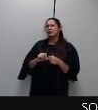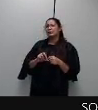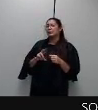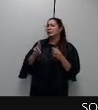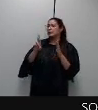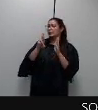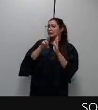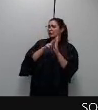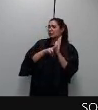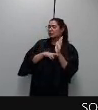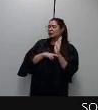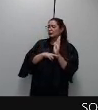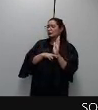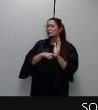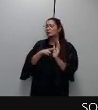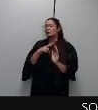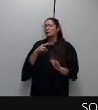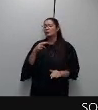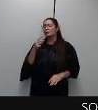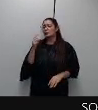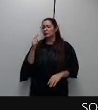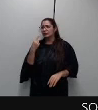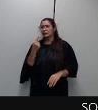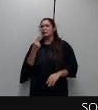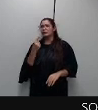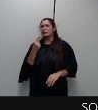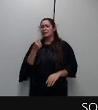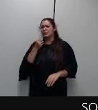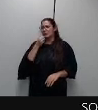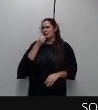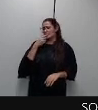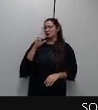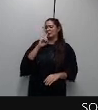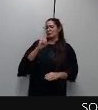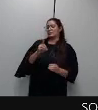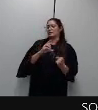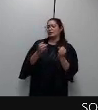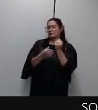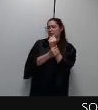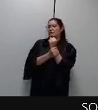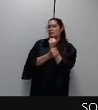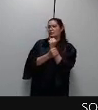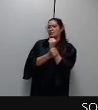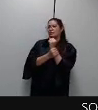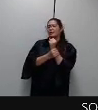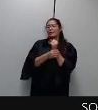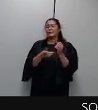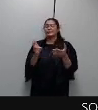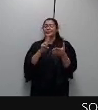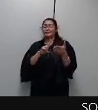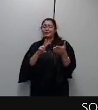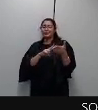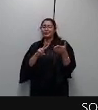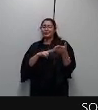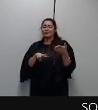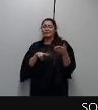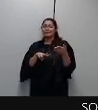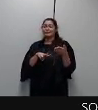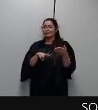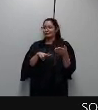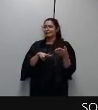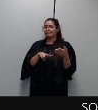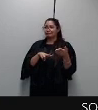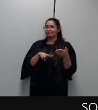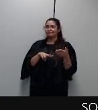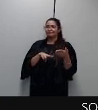interessado mas optou pelo mandado de segurança então eu essa mais que eu acho que é importante ter saído e realmente como ele